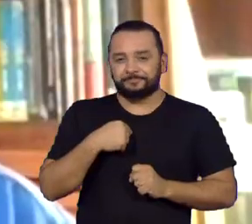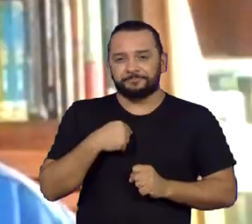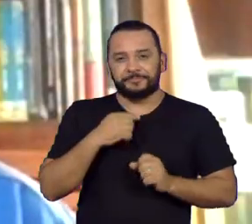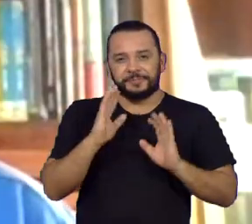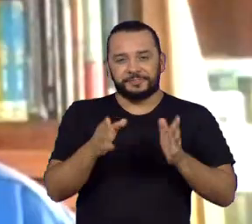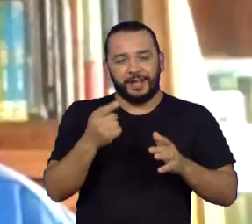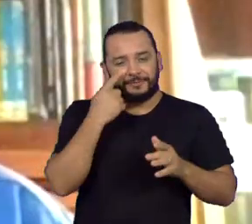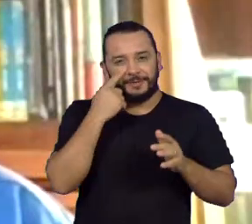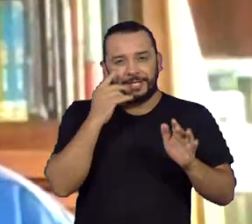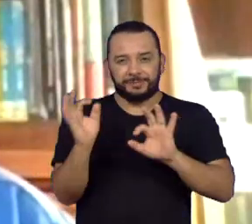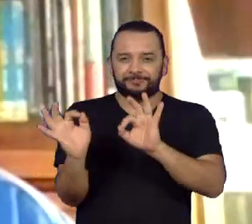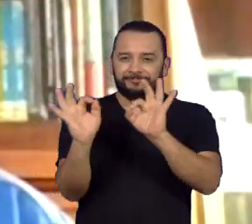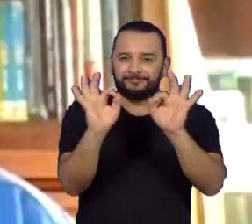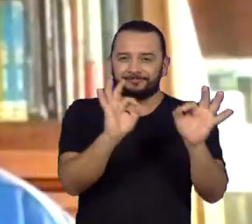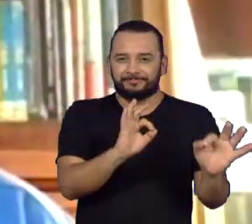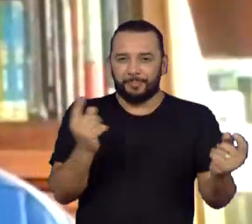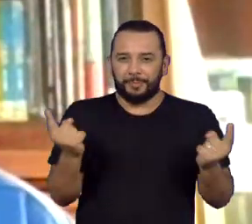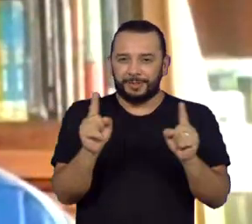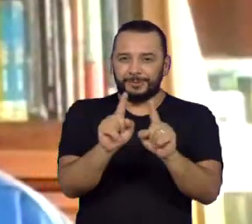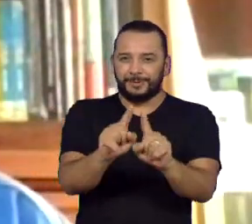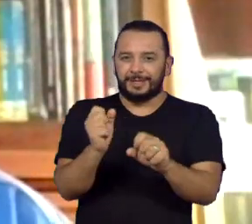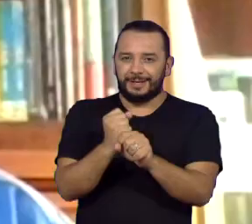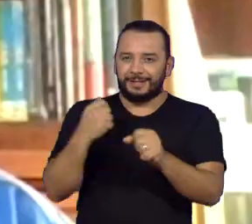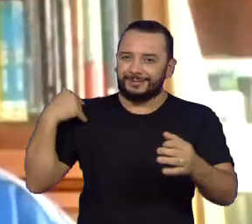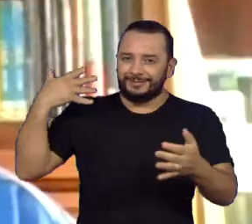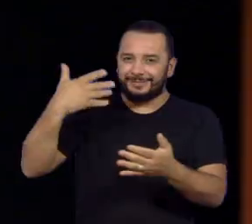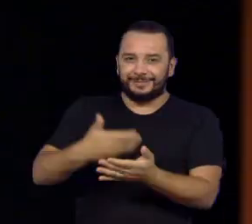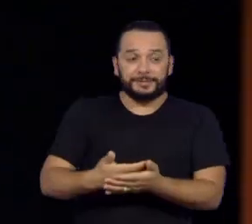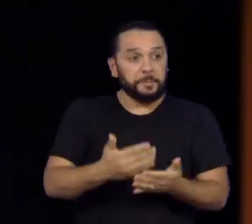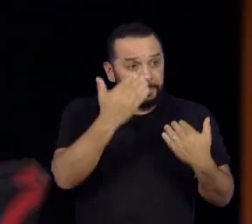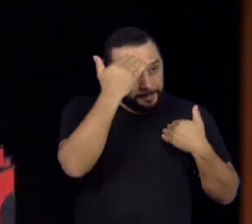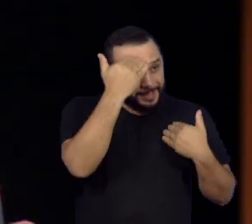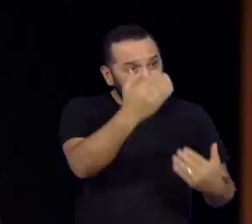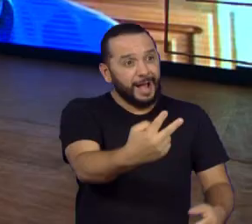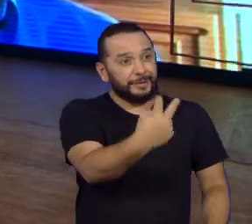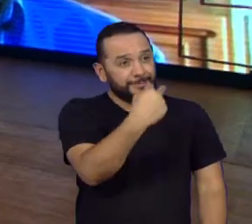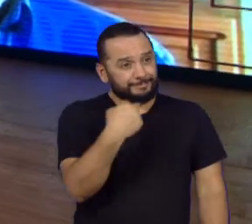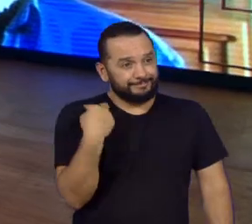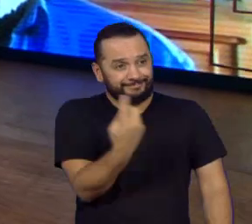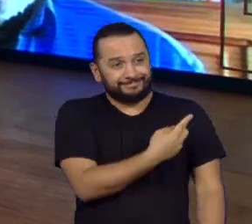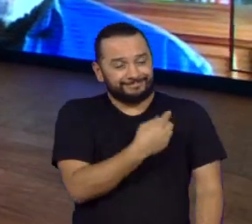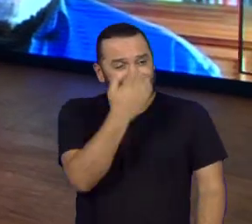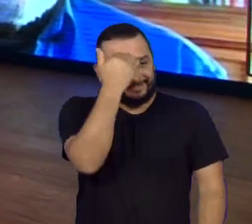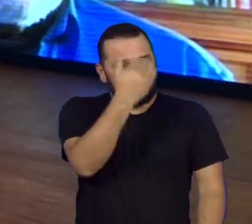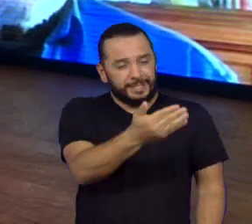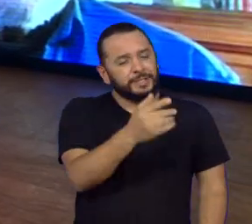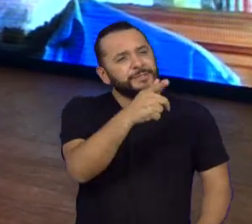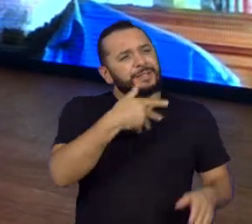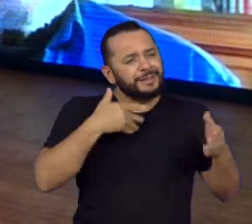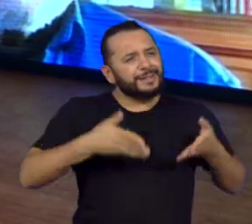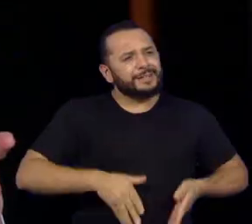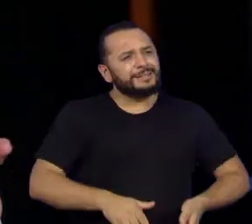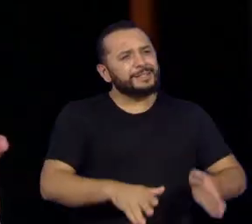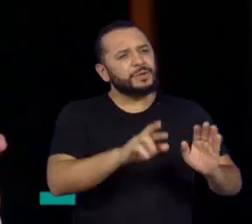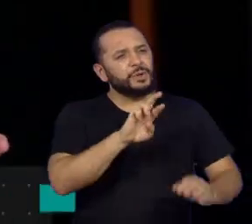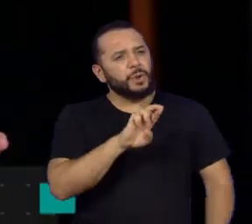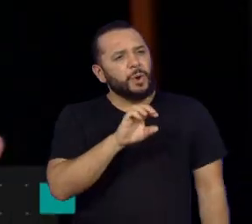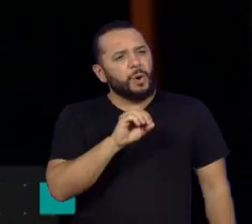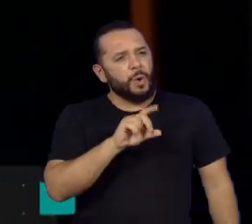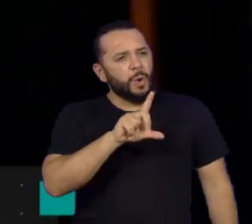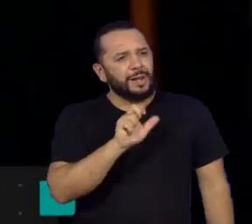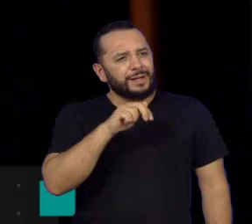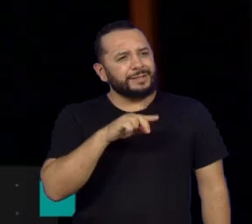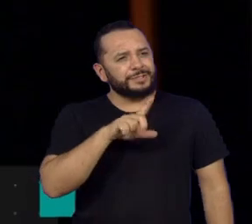os acompanho há muito tempo. Muito obrigado pela sua audiência. Elifas, você nasceu em Rolândia, no